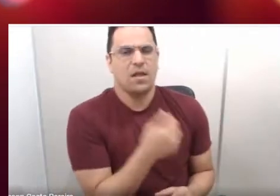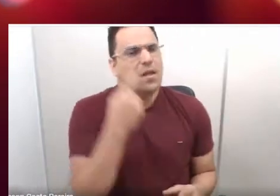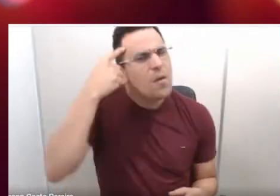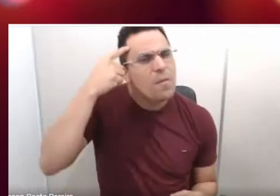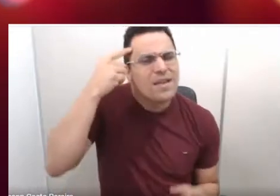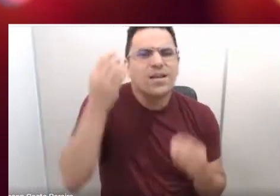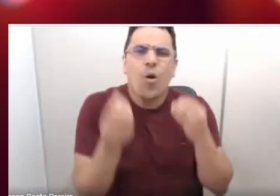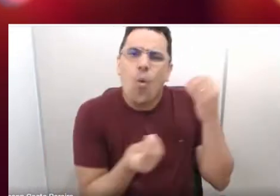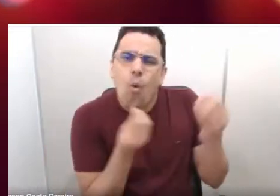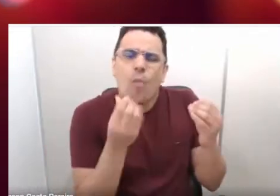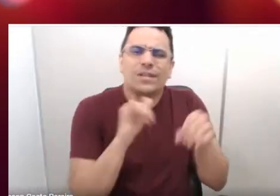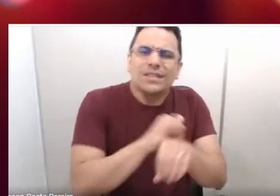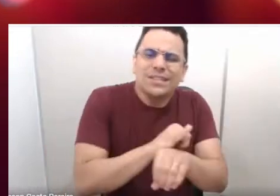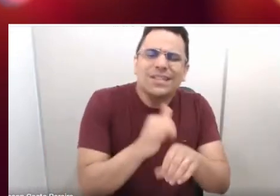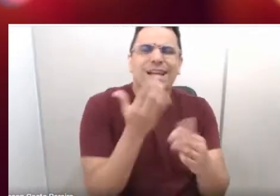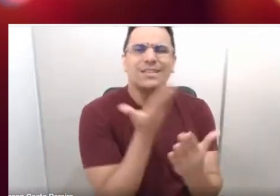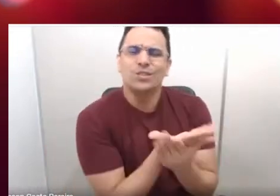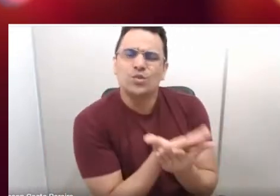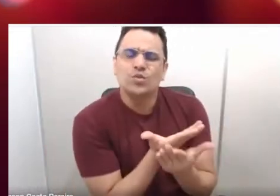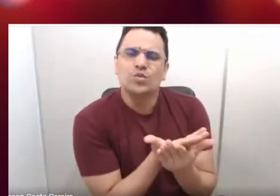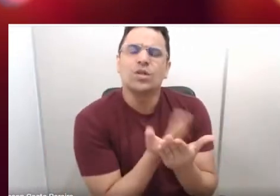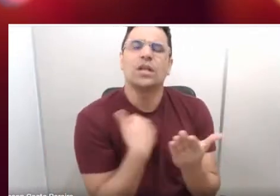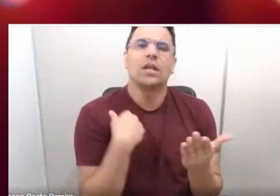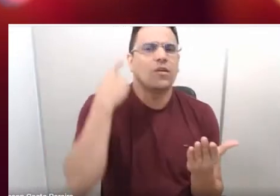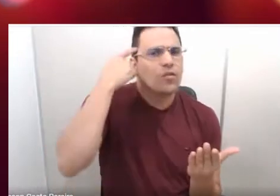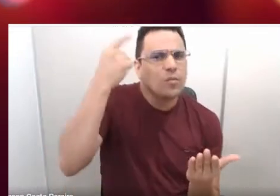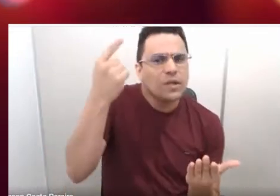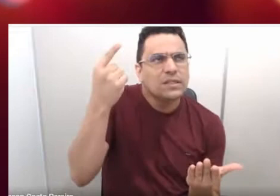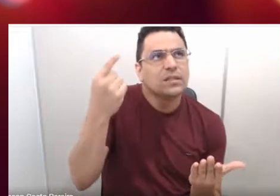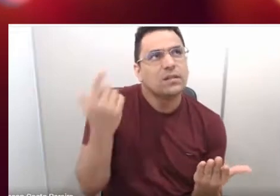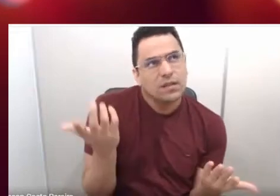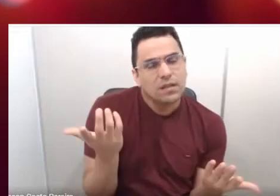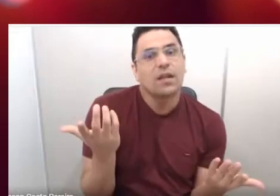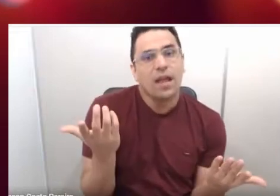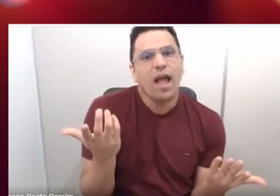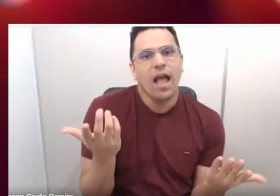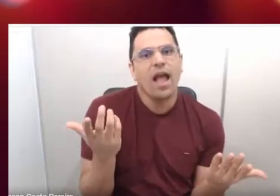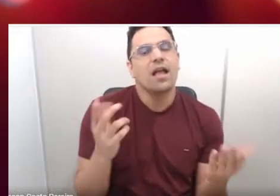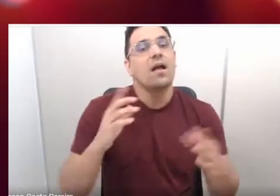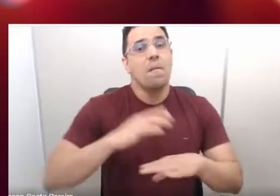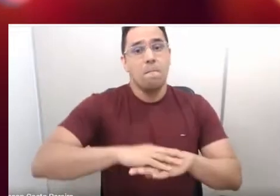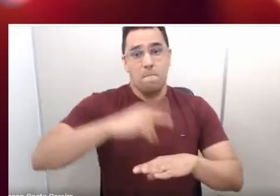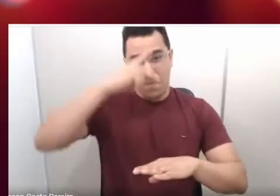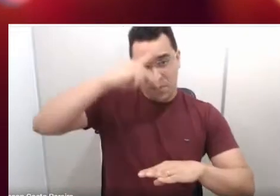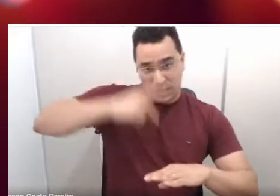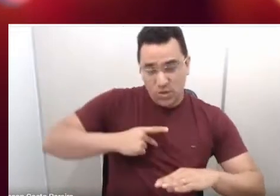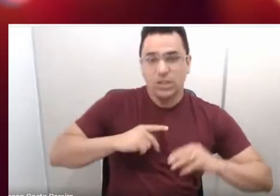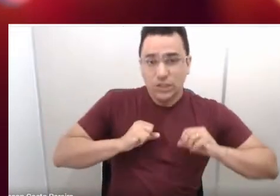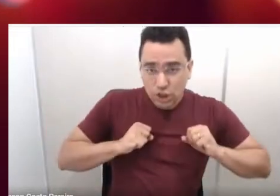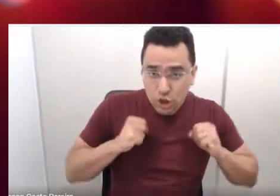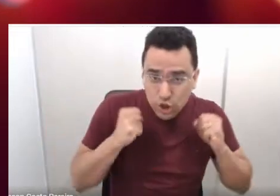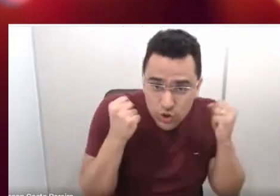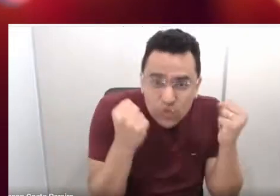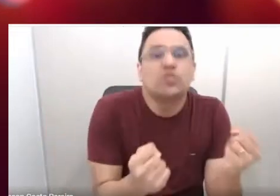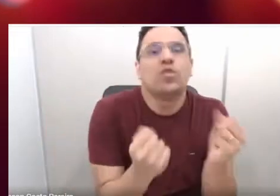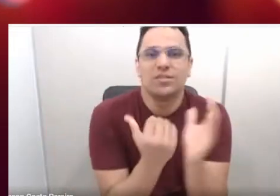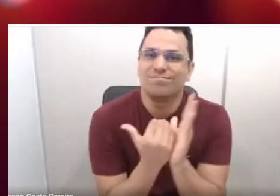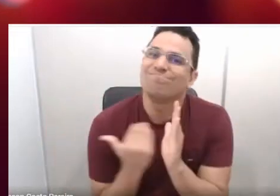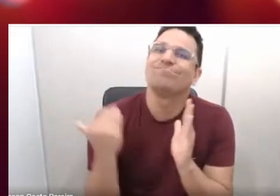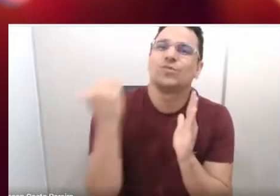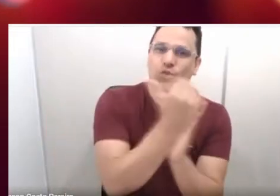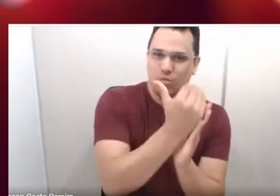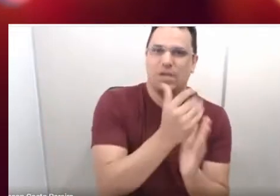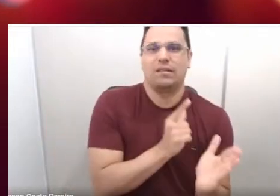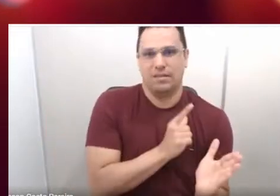em pleno a pandemia, a gente precisa levar em consideração que é um esforço organizativo dobrado, né, porque a gente exige de